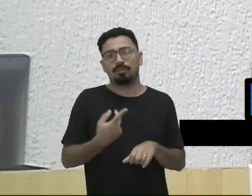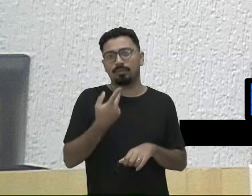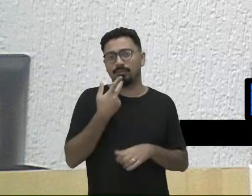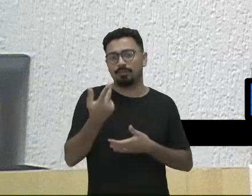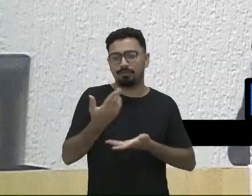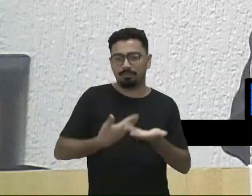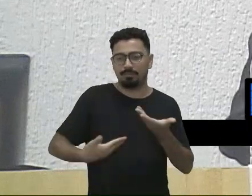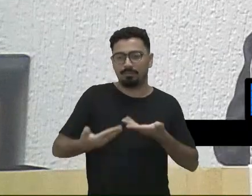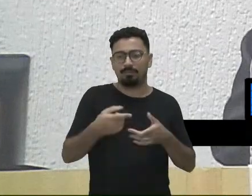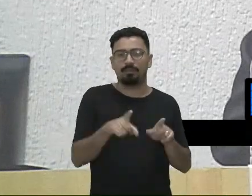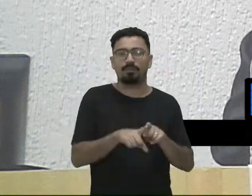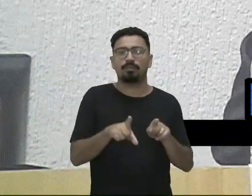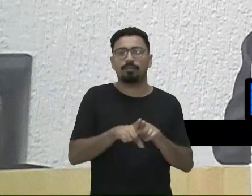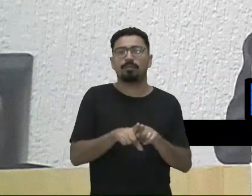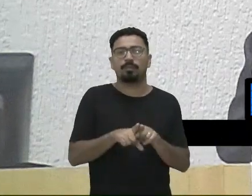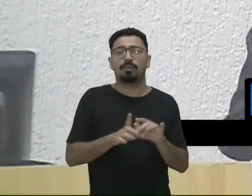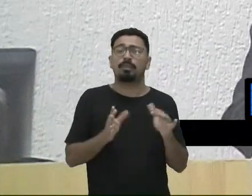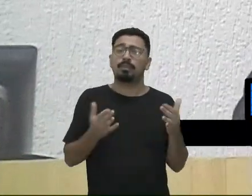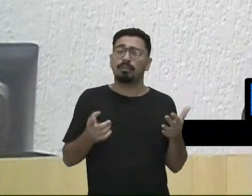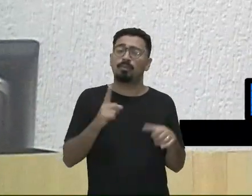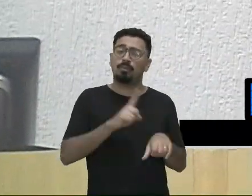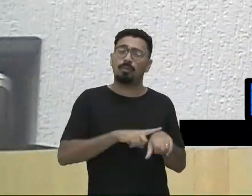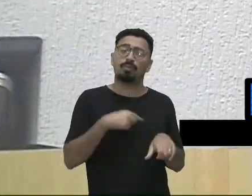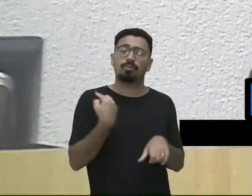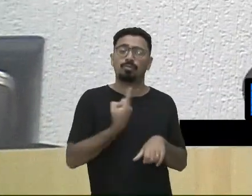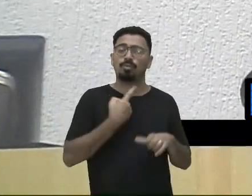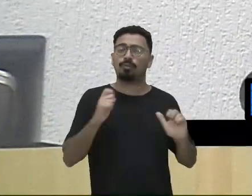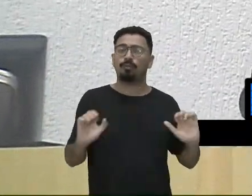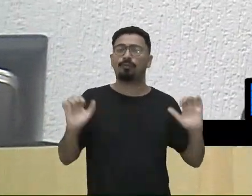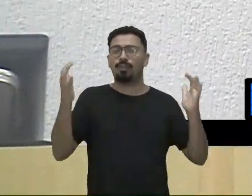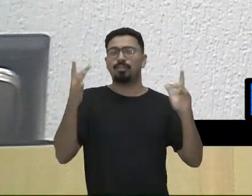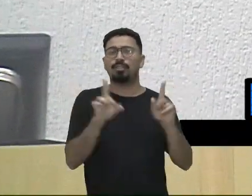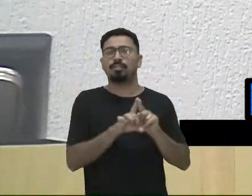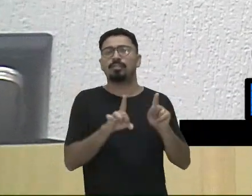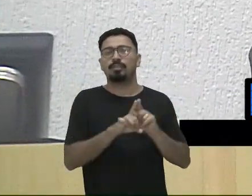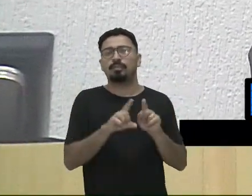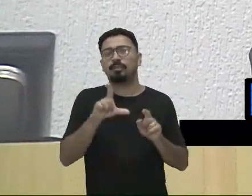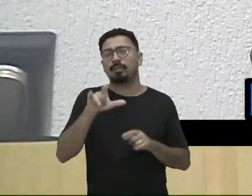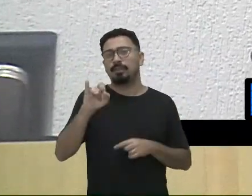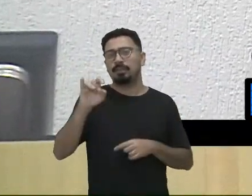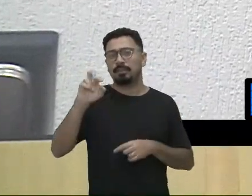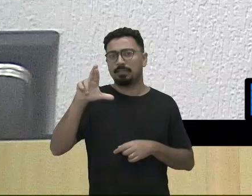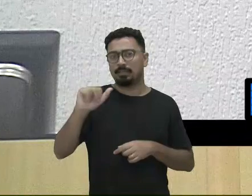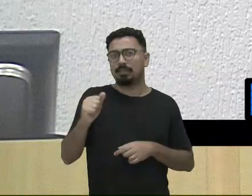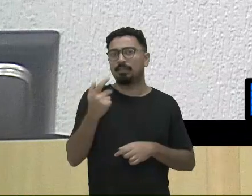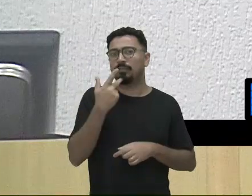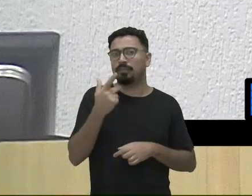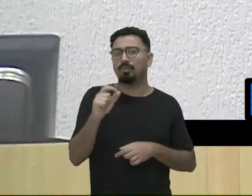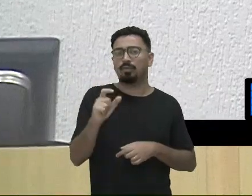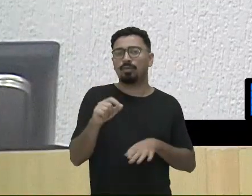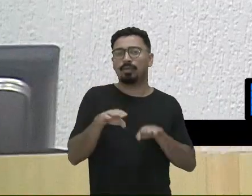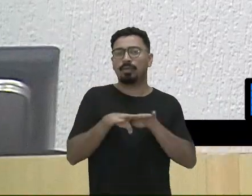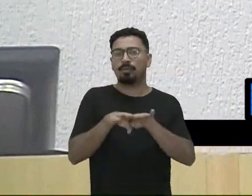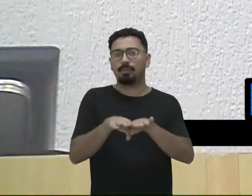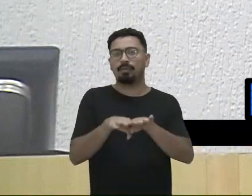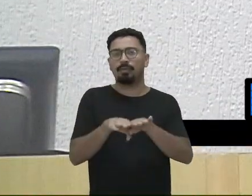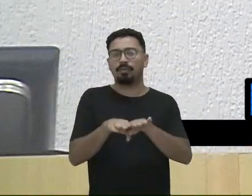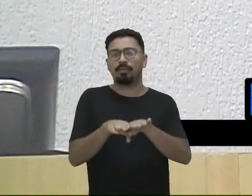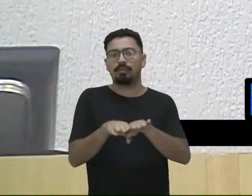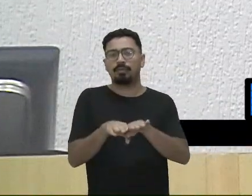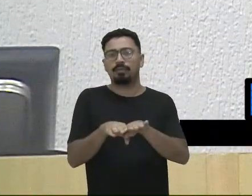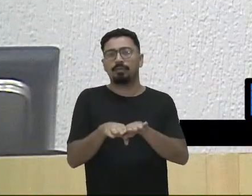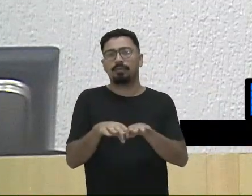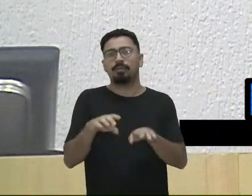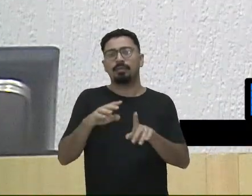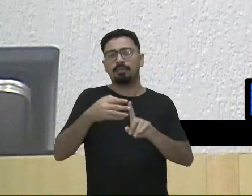que são difíceis, mas também é um momento da gente comemorar. A Lisandra se referia ao processo que equiparou a homotransfobia, a